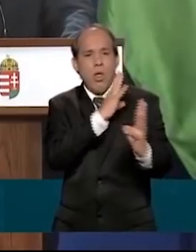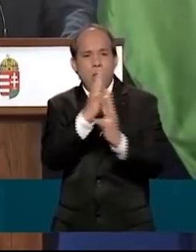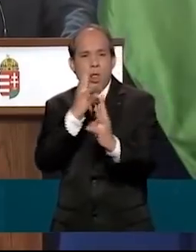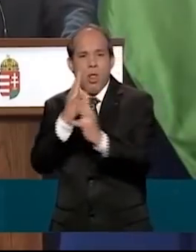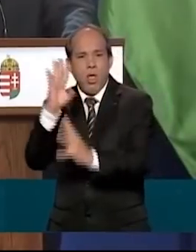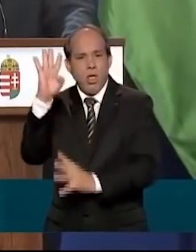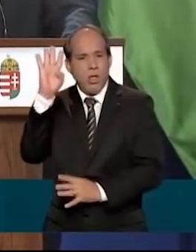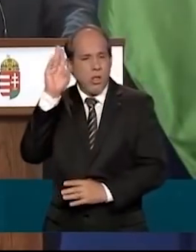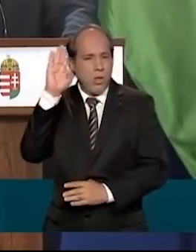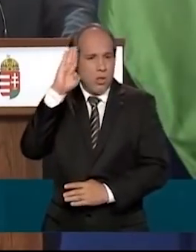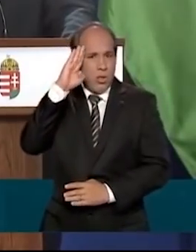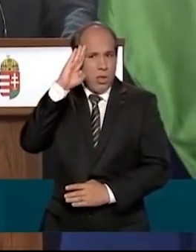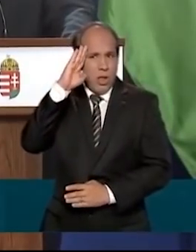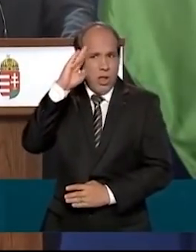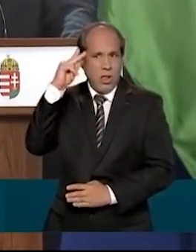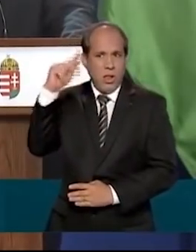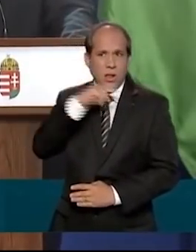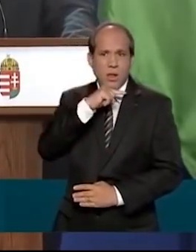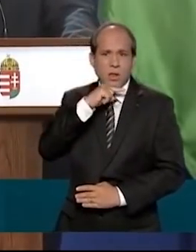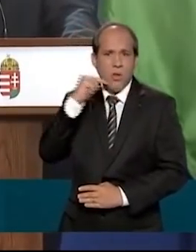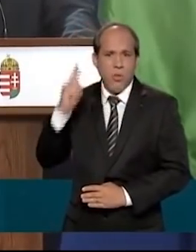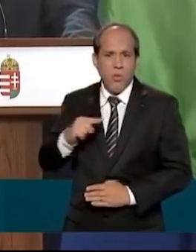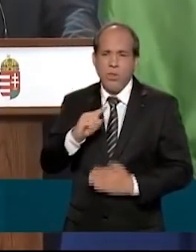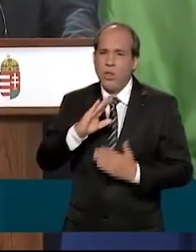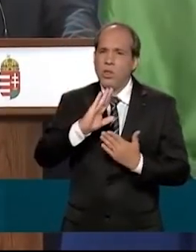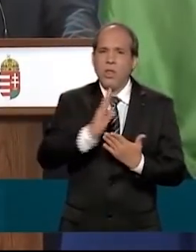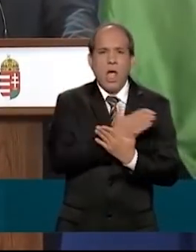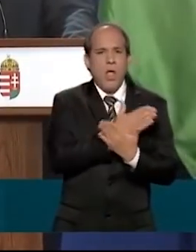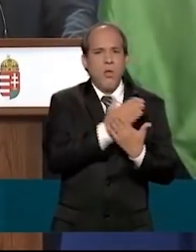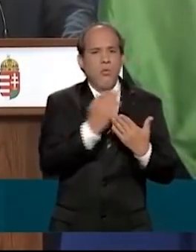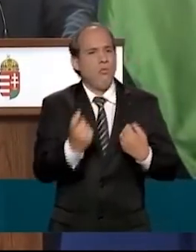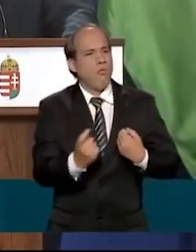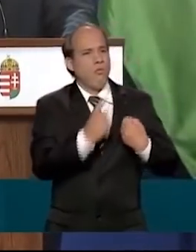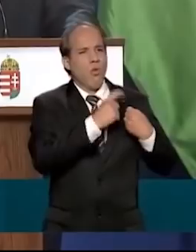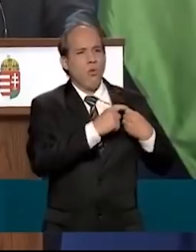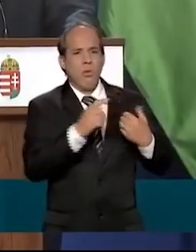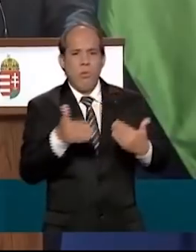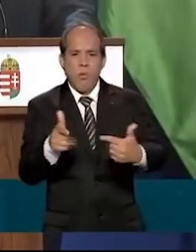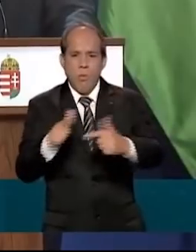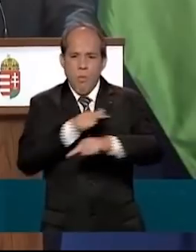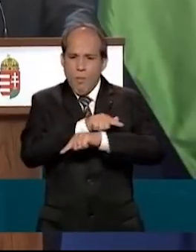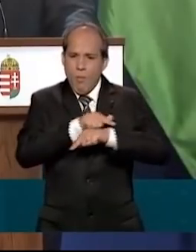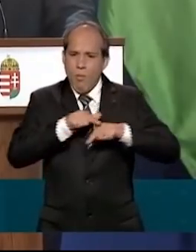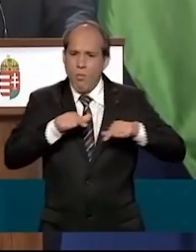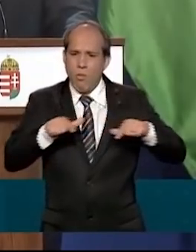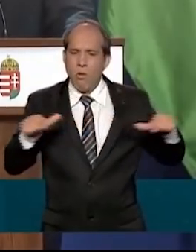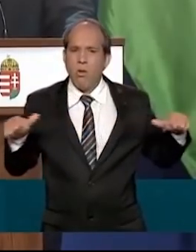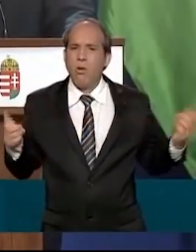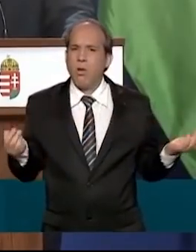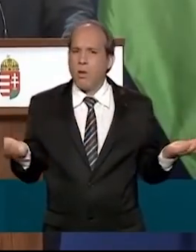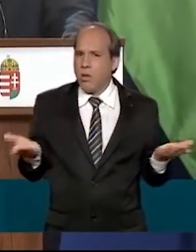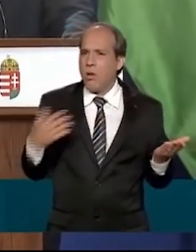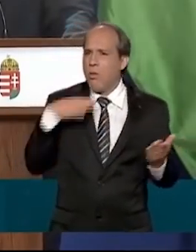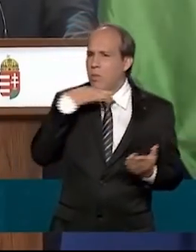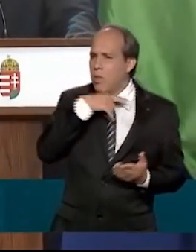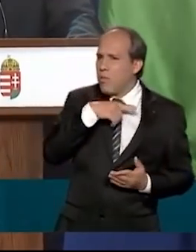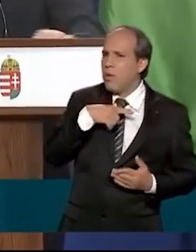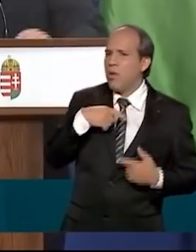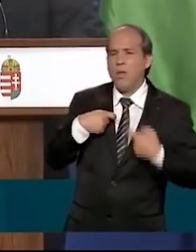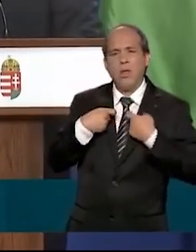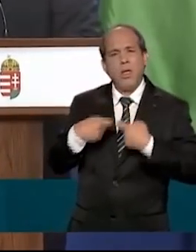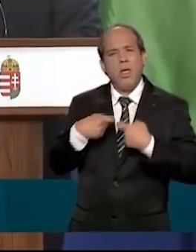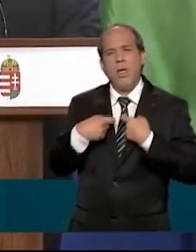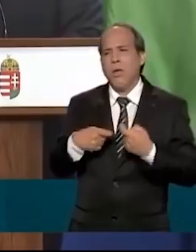desmobilizada da Fronteira entendo sendo coincidência ou não como um gesto de que a guerra realmente